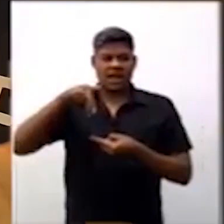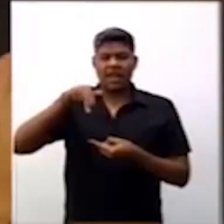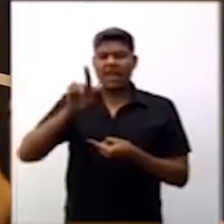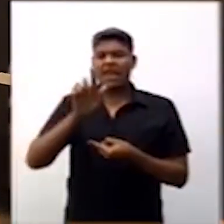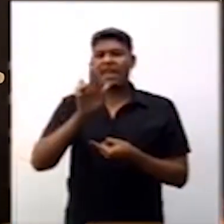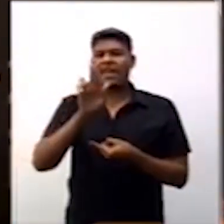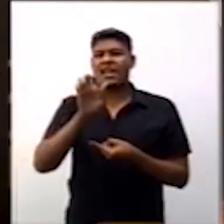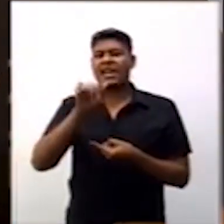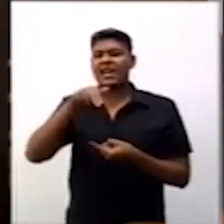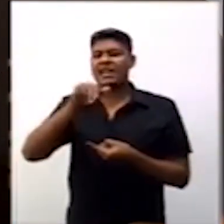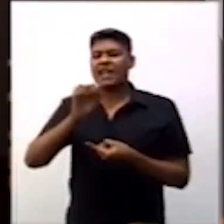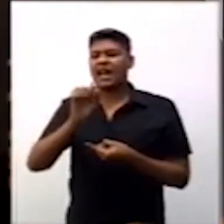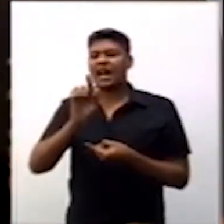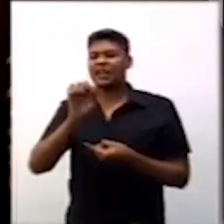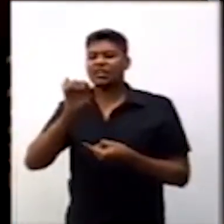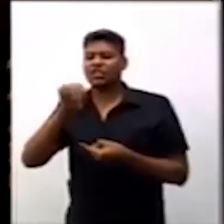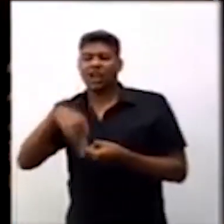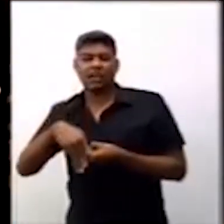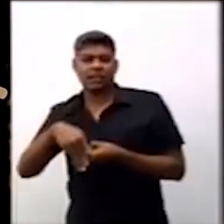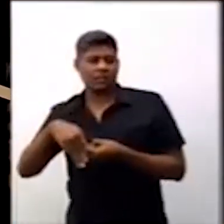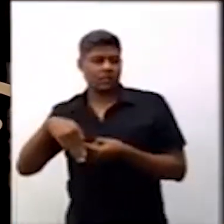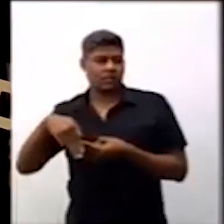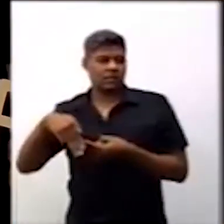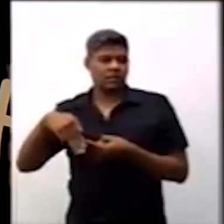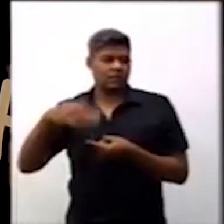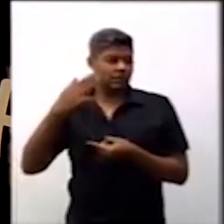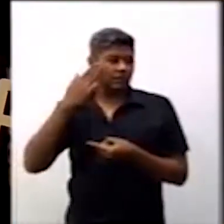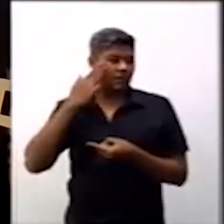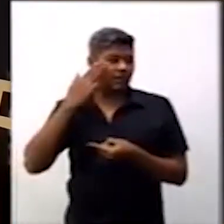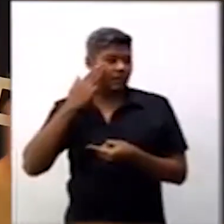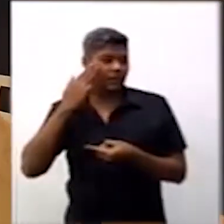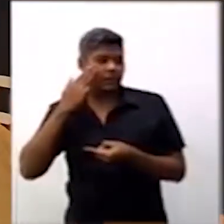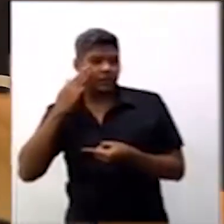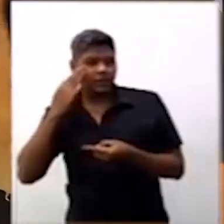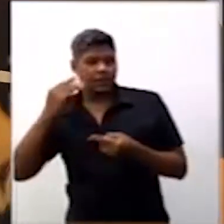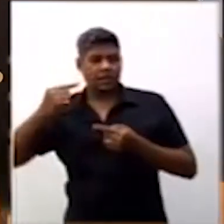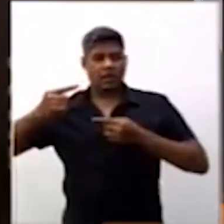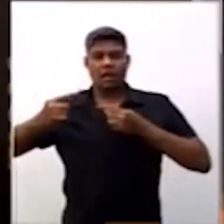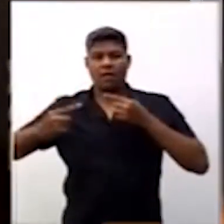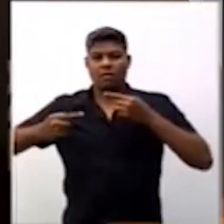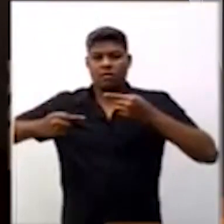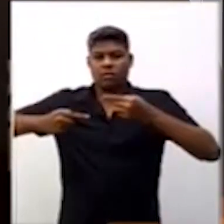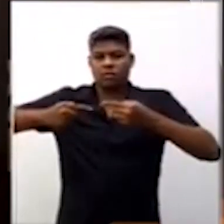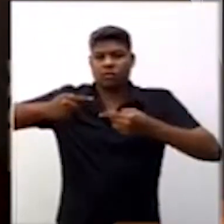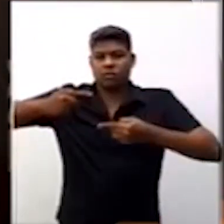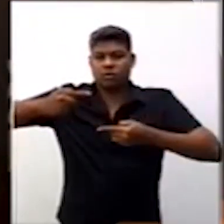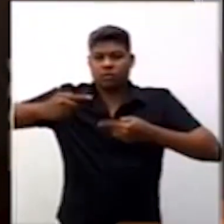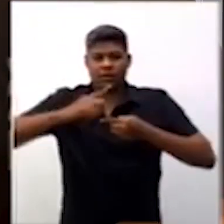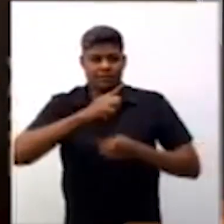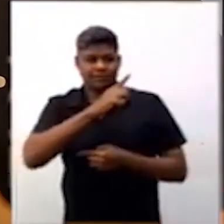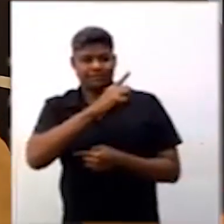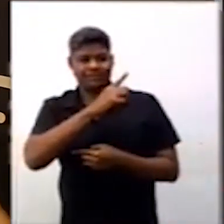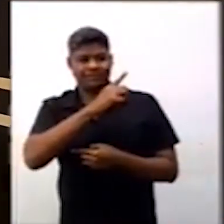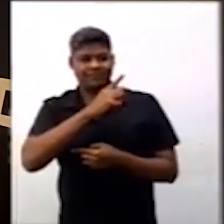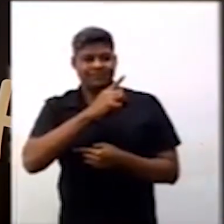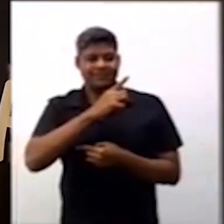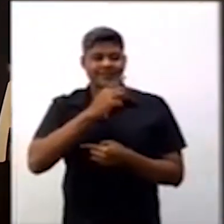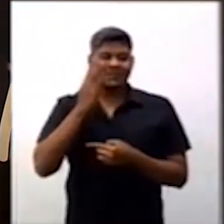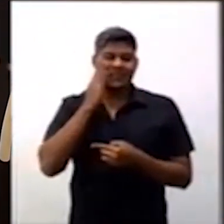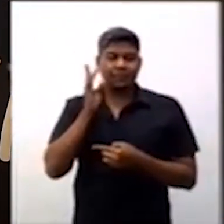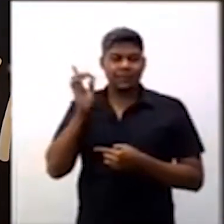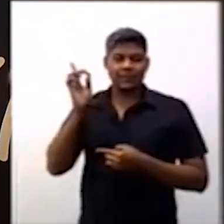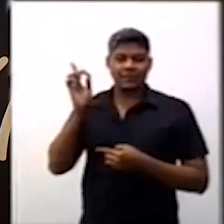que uma engrenagem gira para um lado, força a outra engrenagem a girar no sentido contrário. Então isso acaba